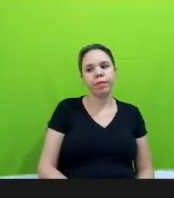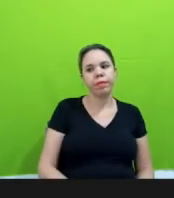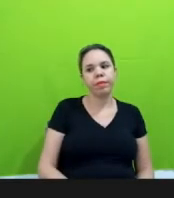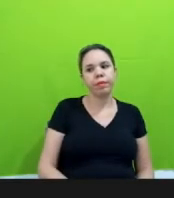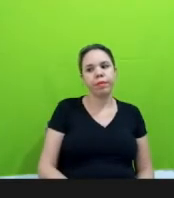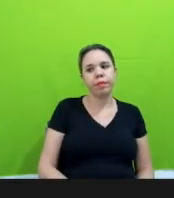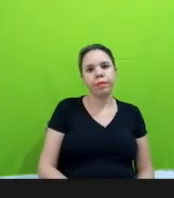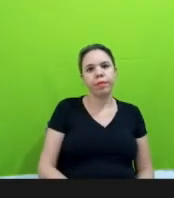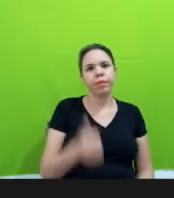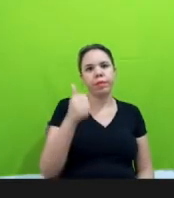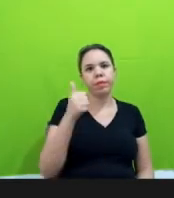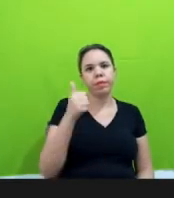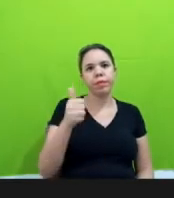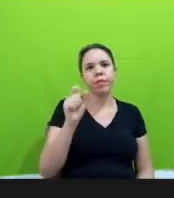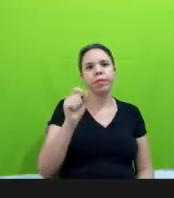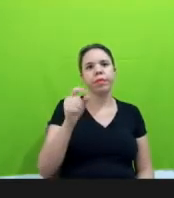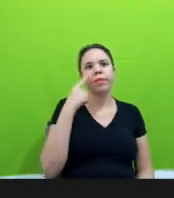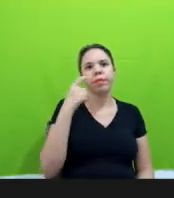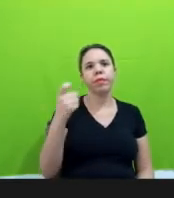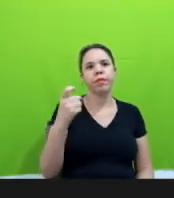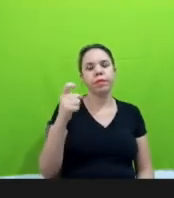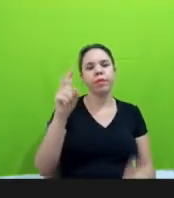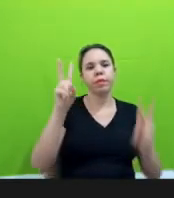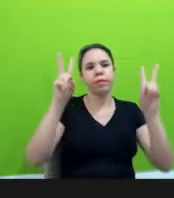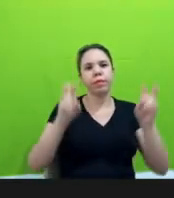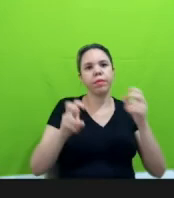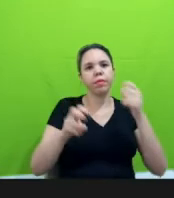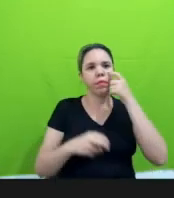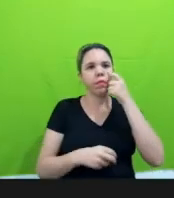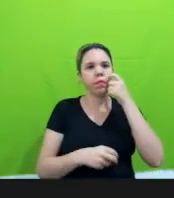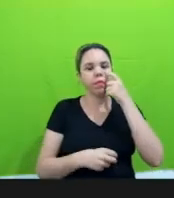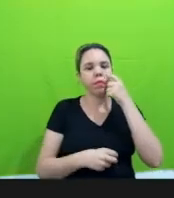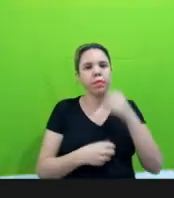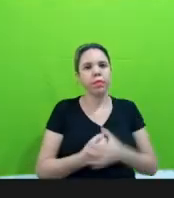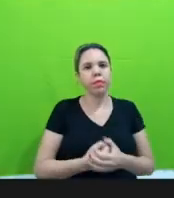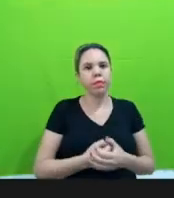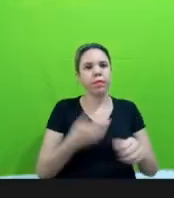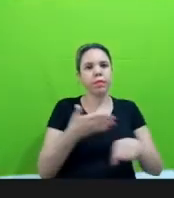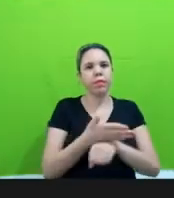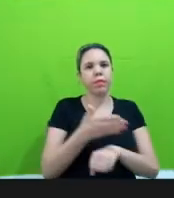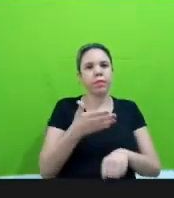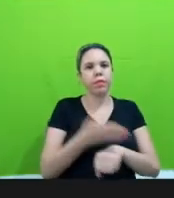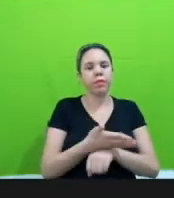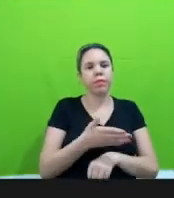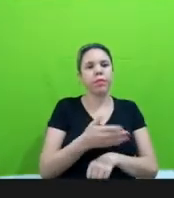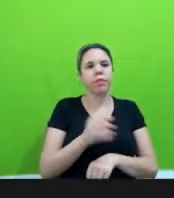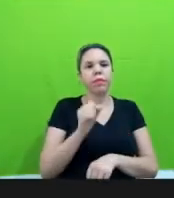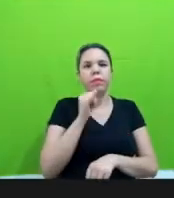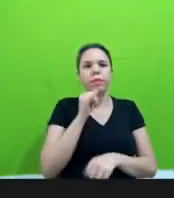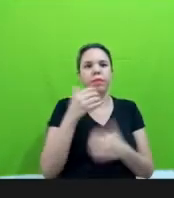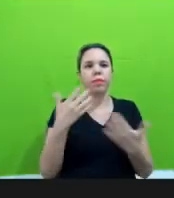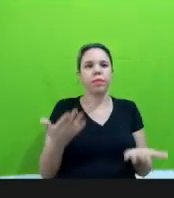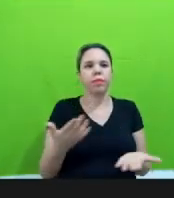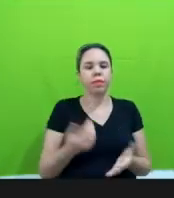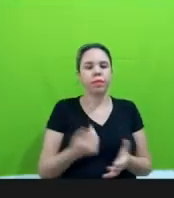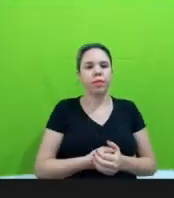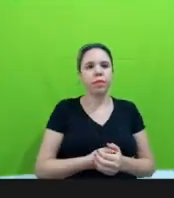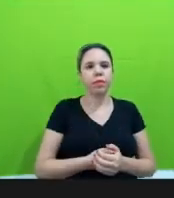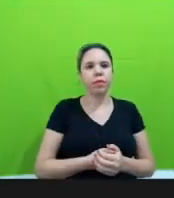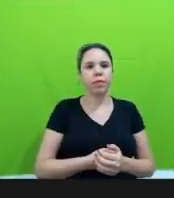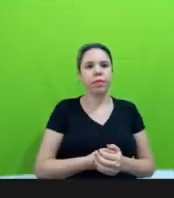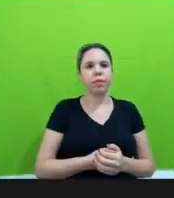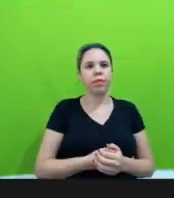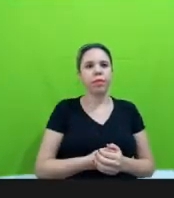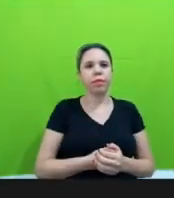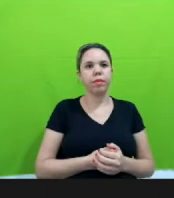Beleza, Bruno. Para quem se interessa por esse assunto, eu participei, junto com a Fiquem Sabendo, né, de o INSPER e